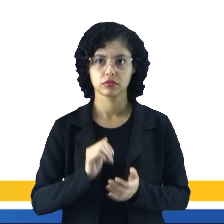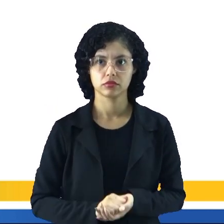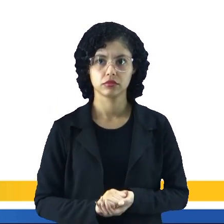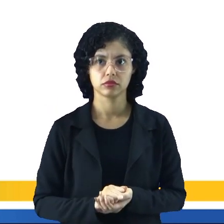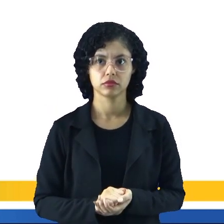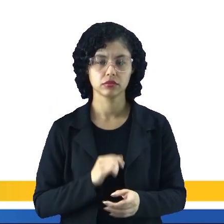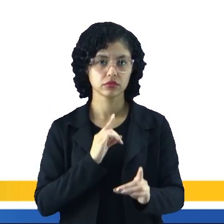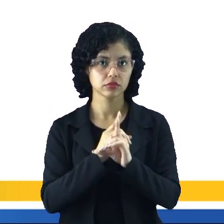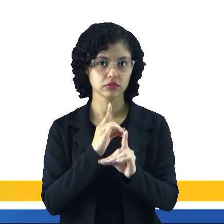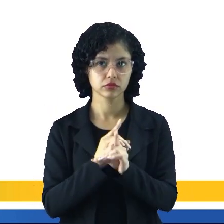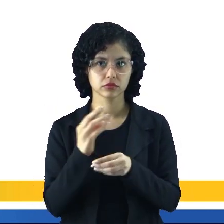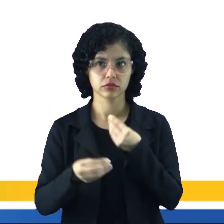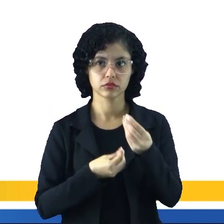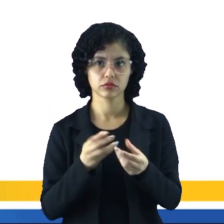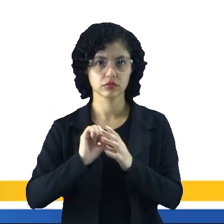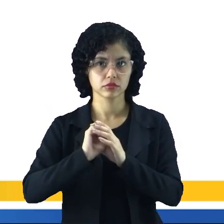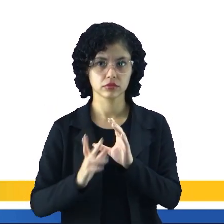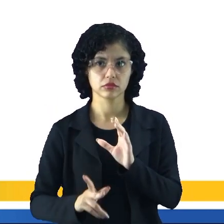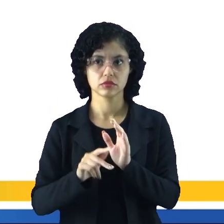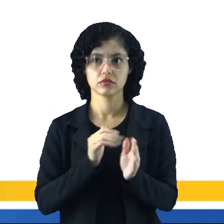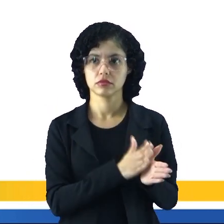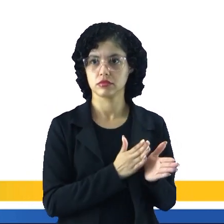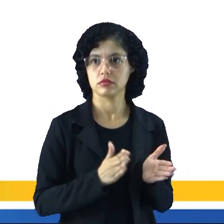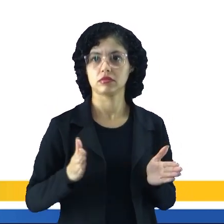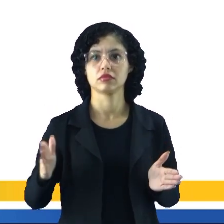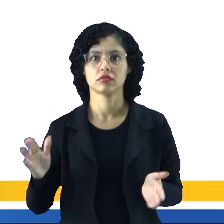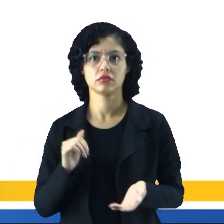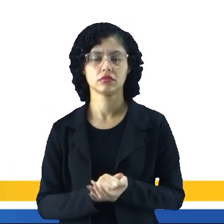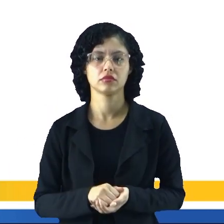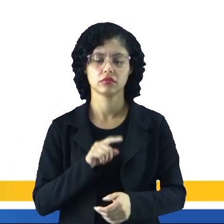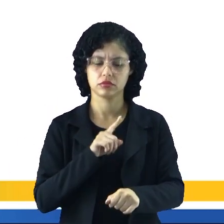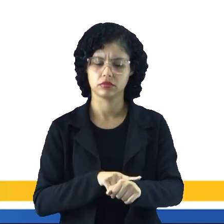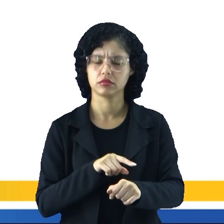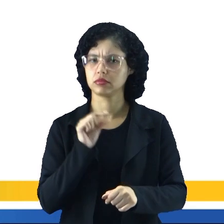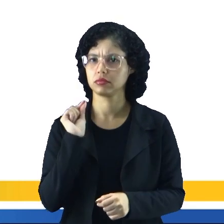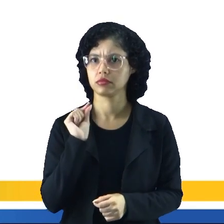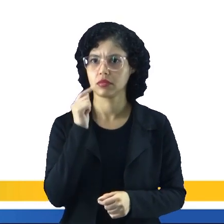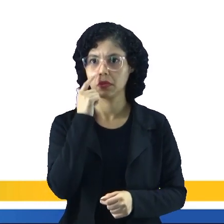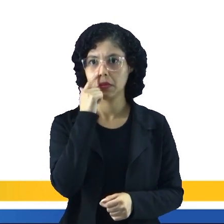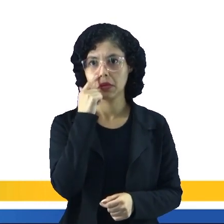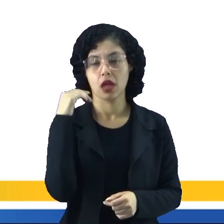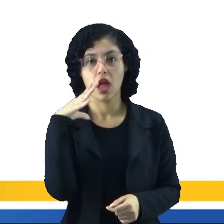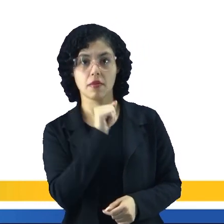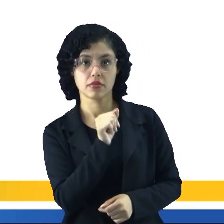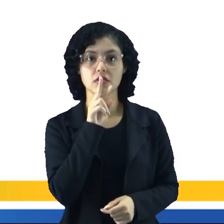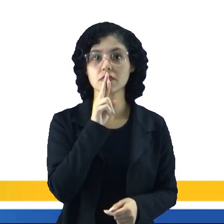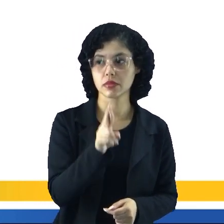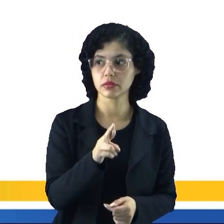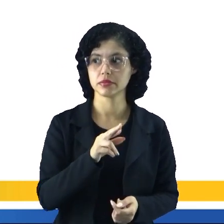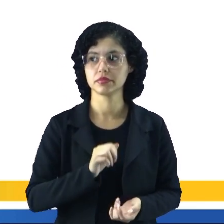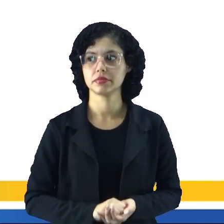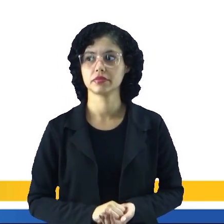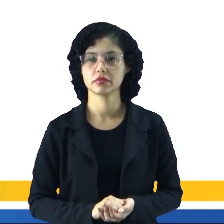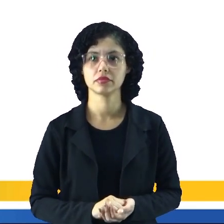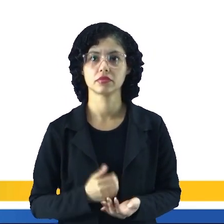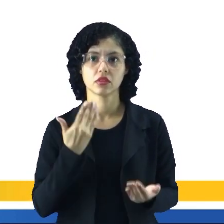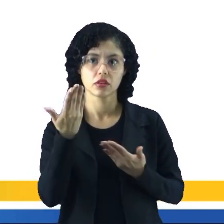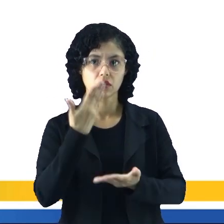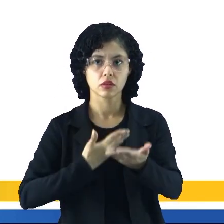identifica-se como característica que perdura ao longo dos tempos o que né o imediatismo das respostas